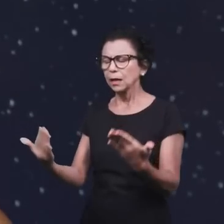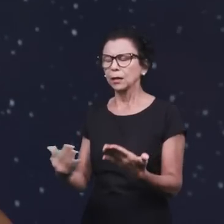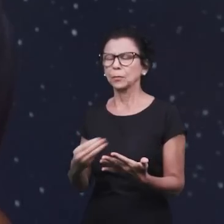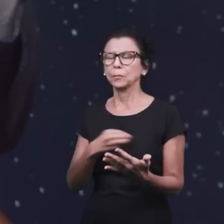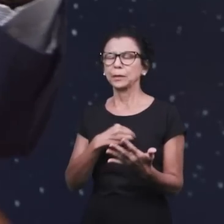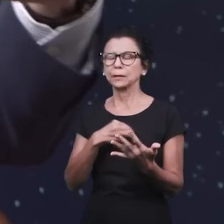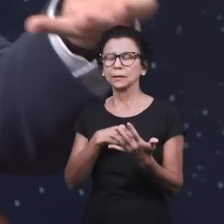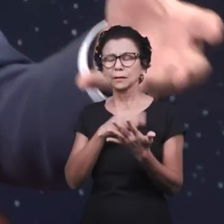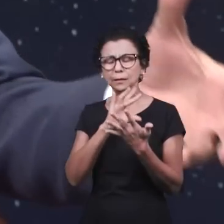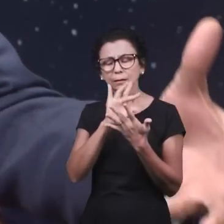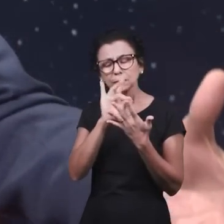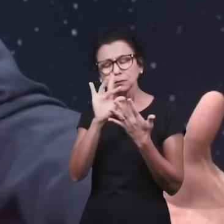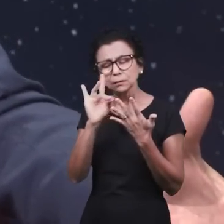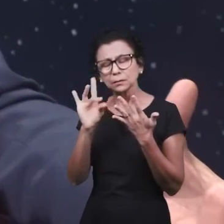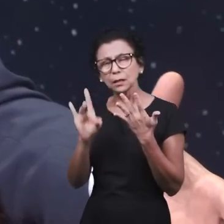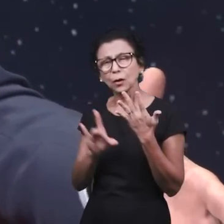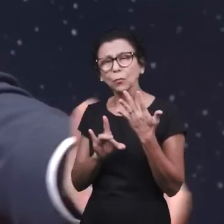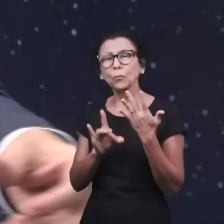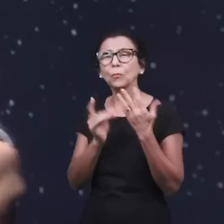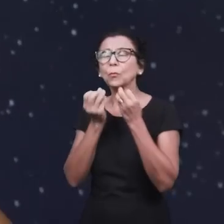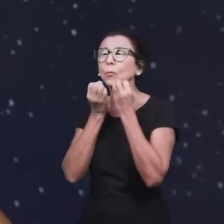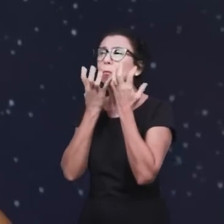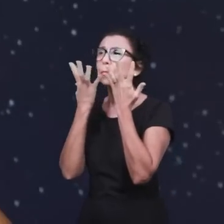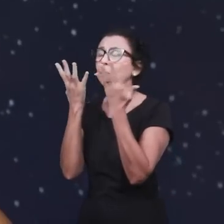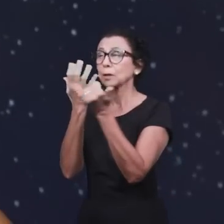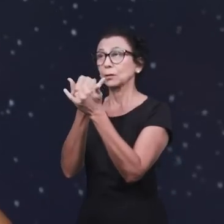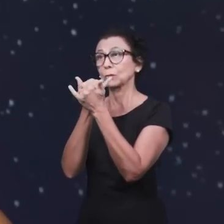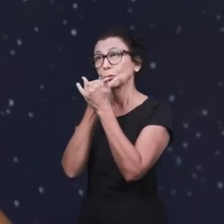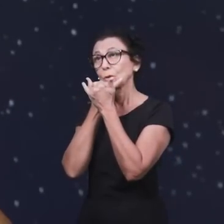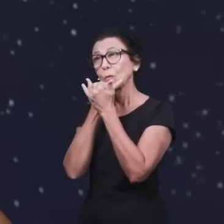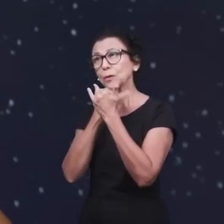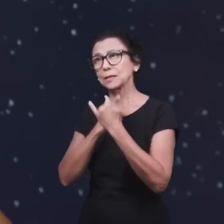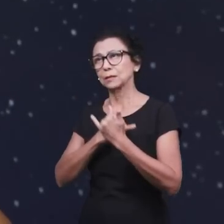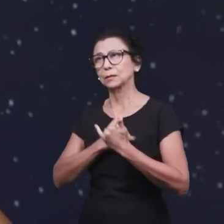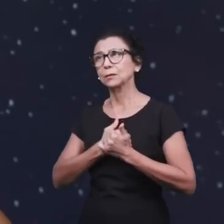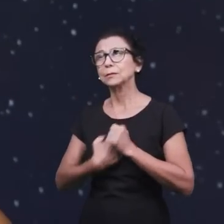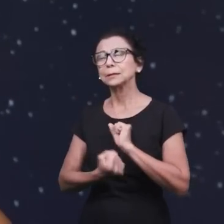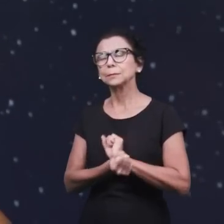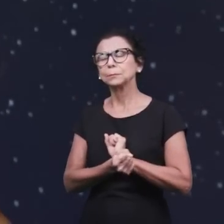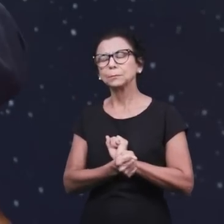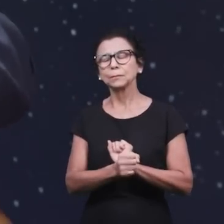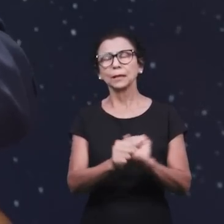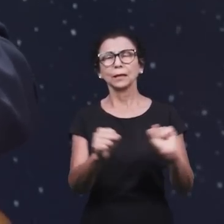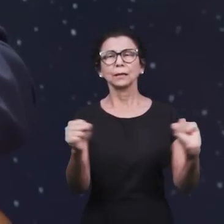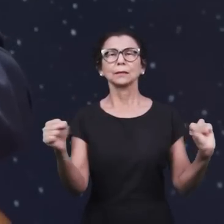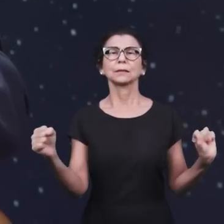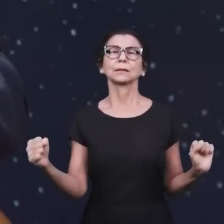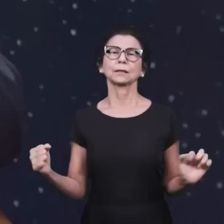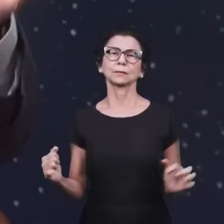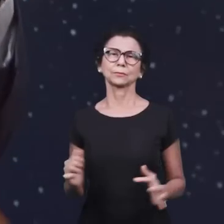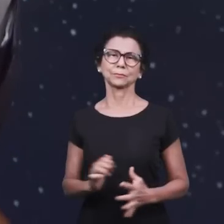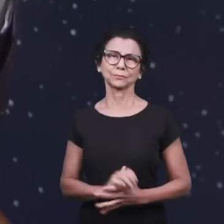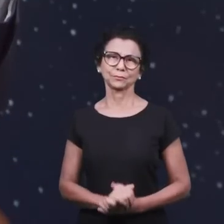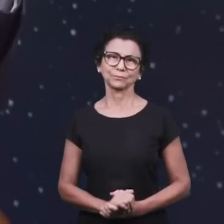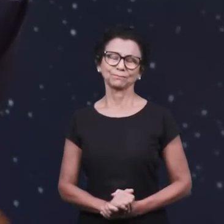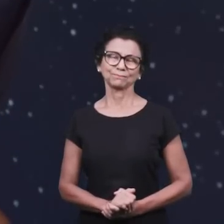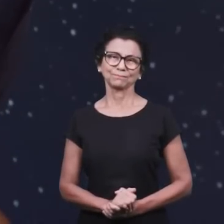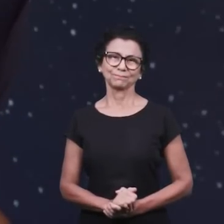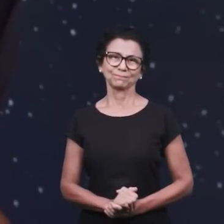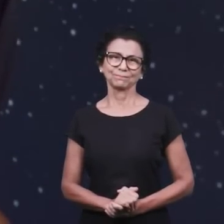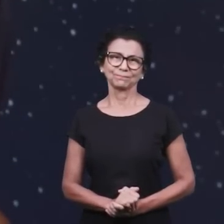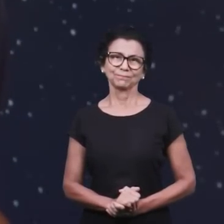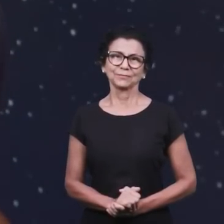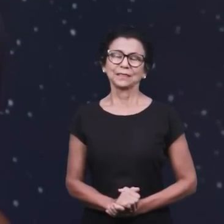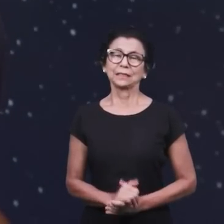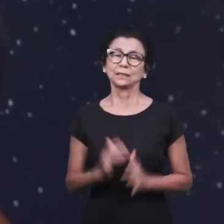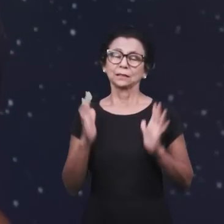dele, confessando os pecados, pedindo perdão, libertação, nos ajustando diante dele e